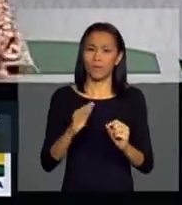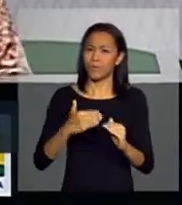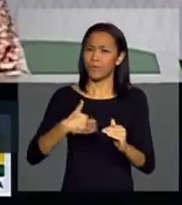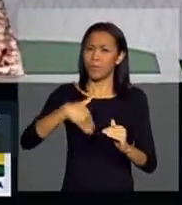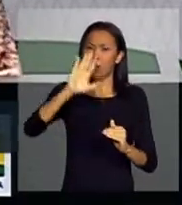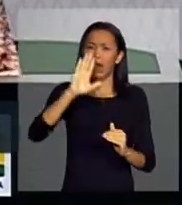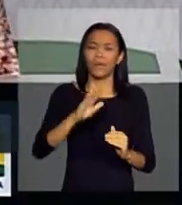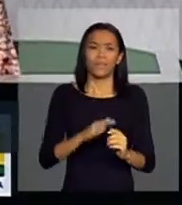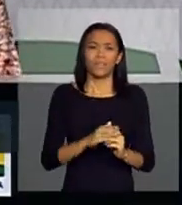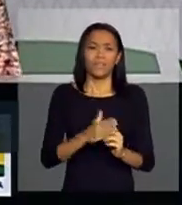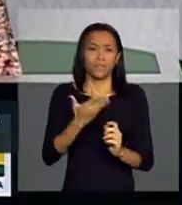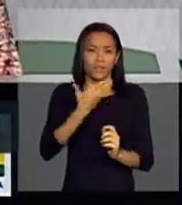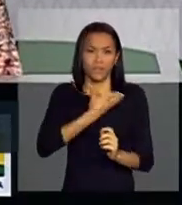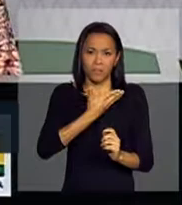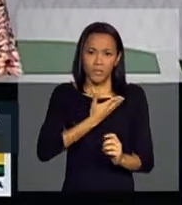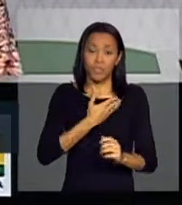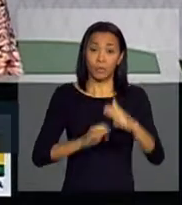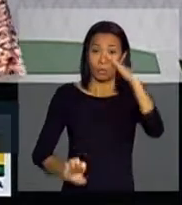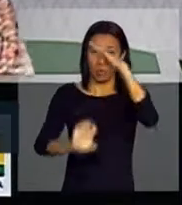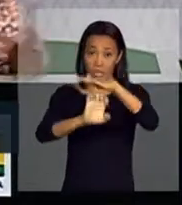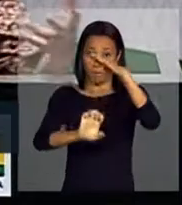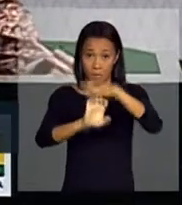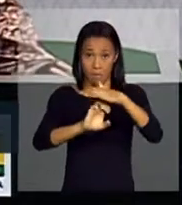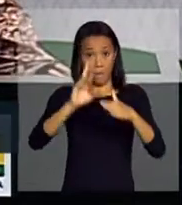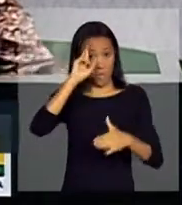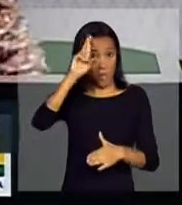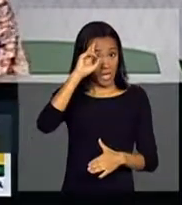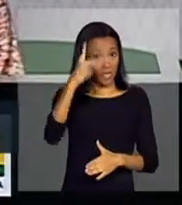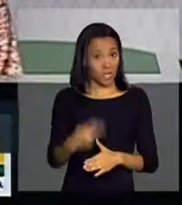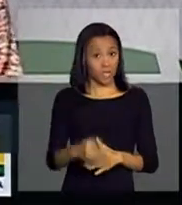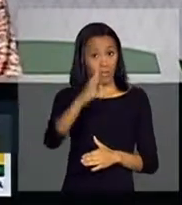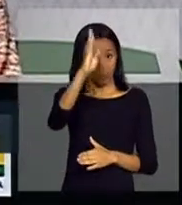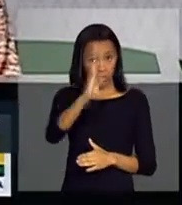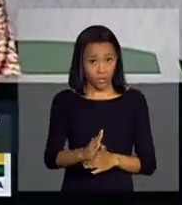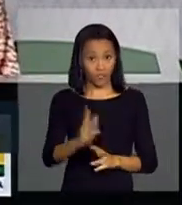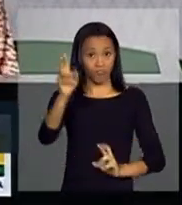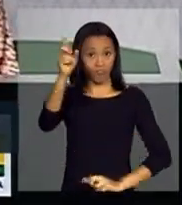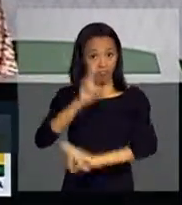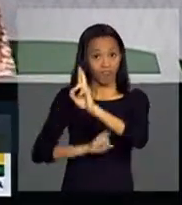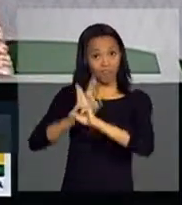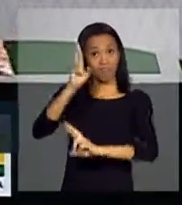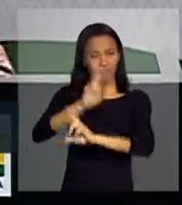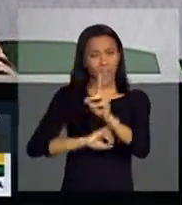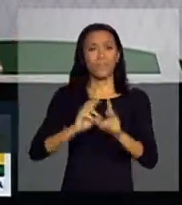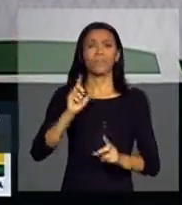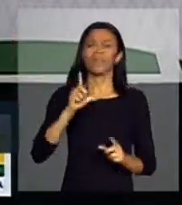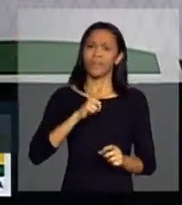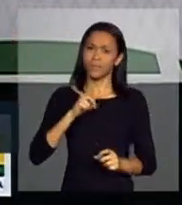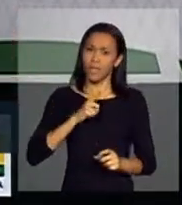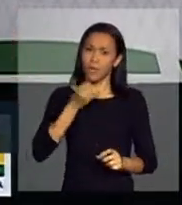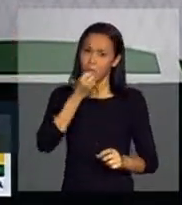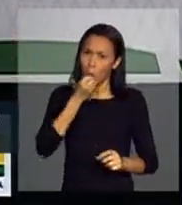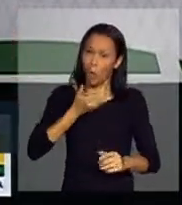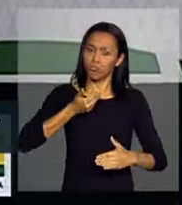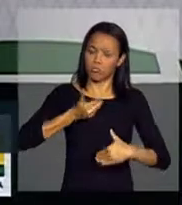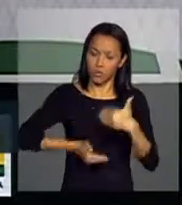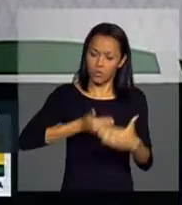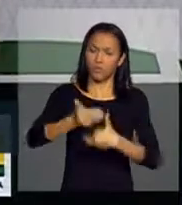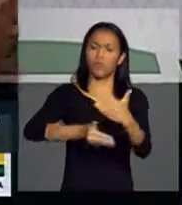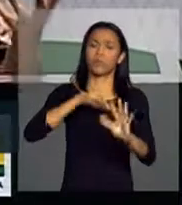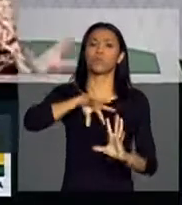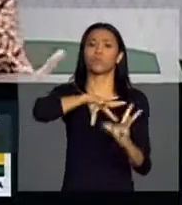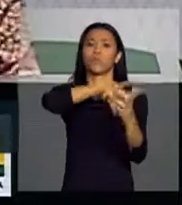amigáveis do empresário brasileiro que aliás tem tido um desempenho no mundo que